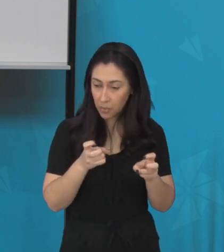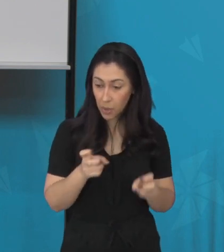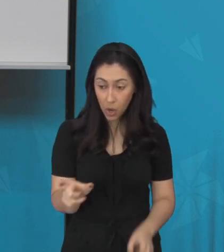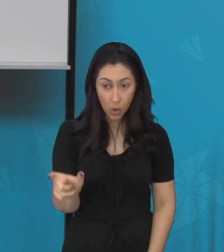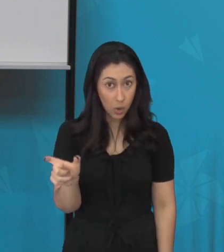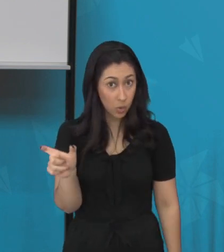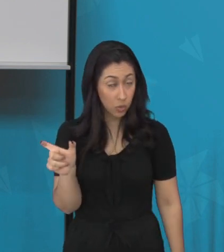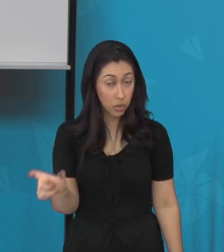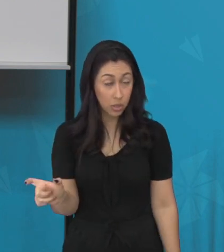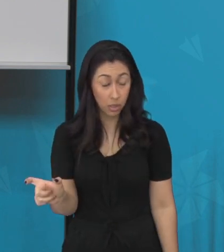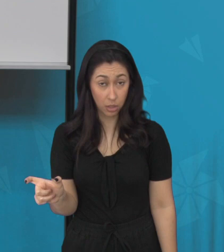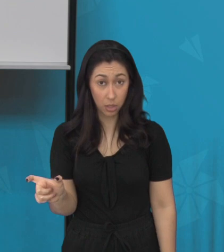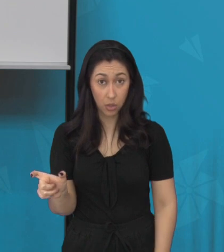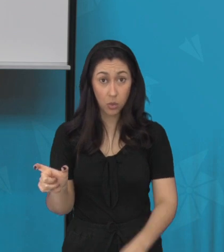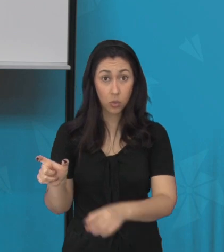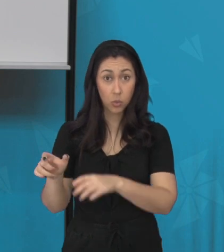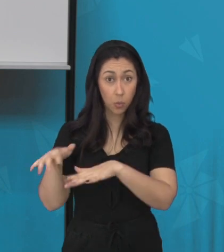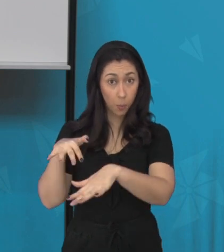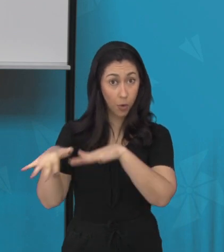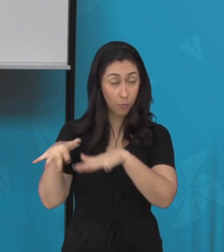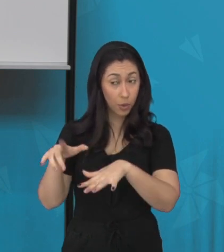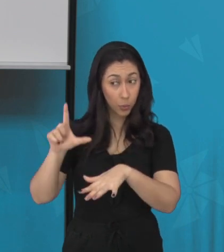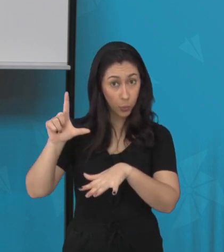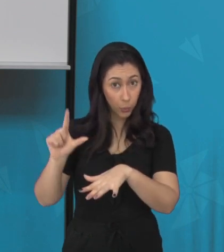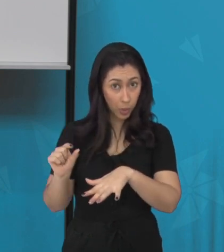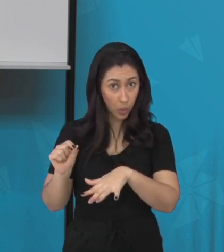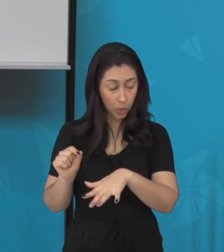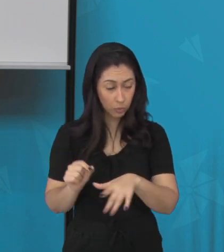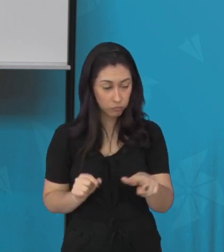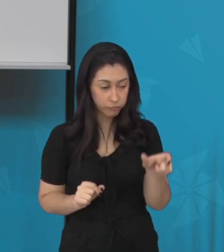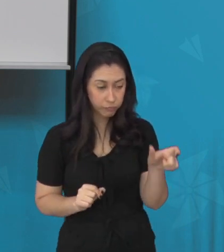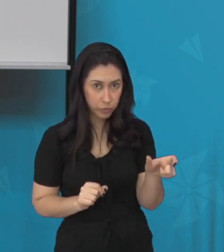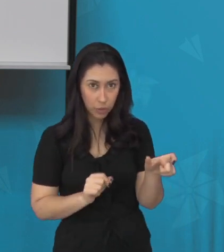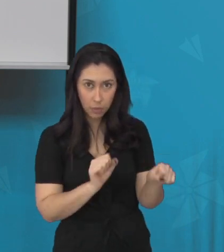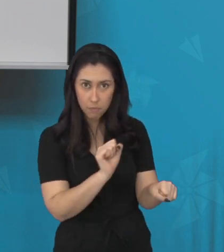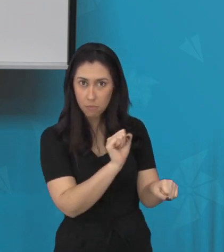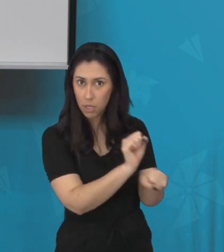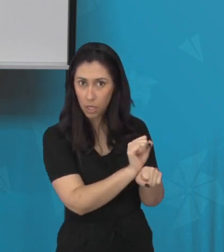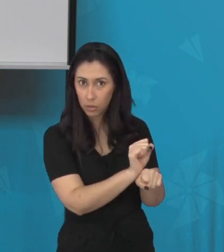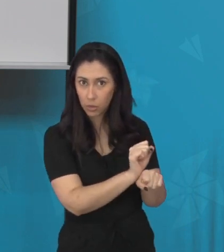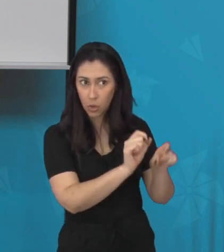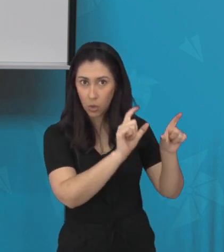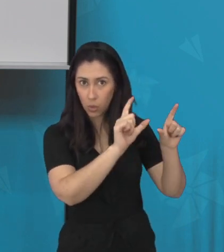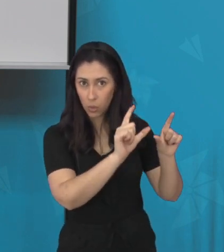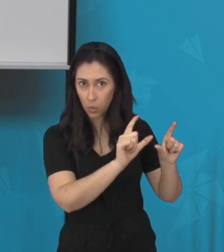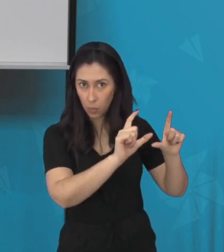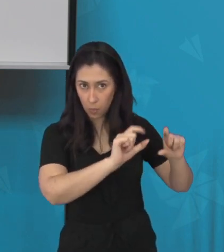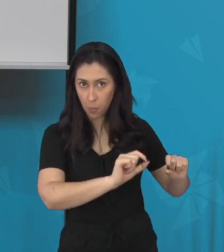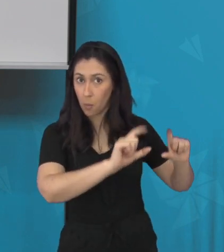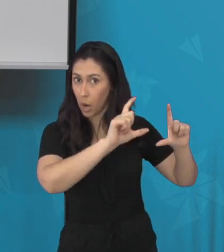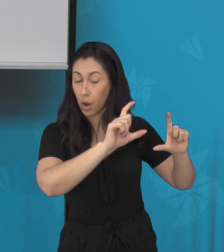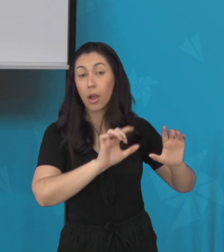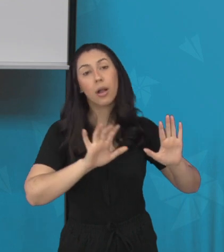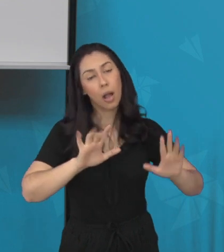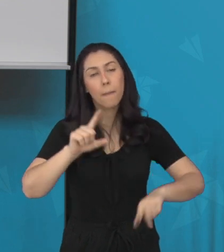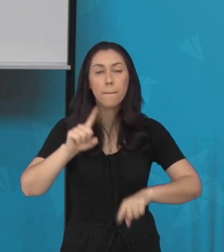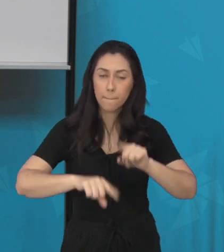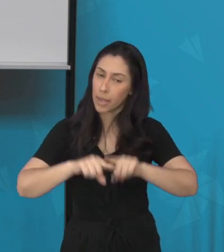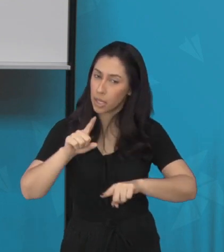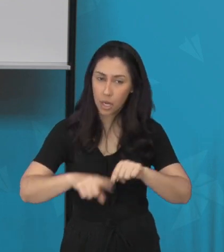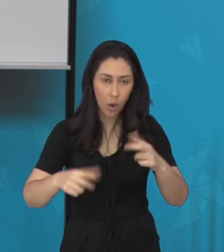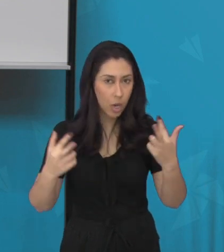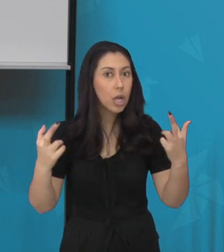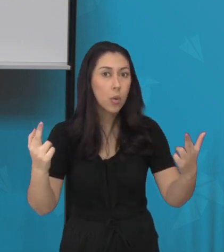μ dinâmico é menor que o μ estático. Claro, para o mesmo material, né, pessoal? Para a mesma